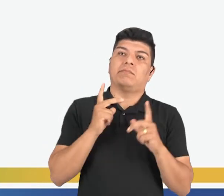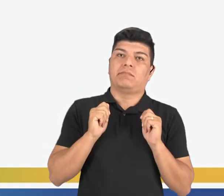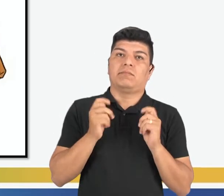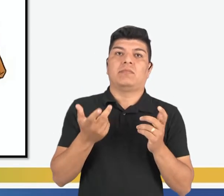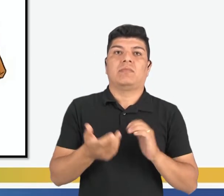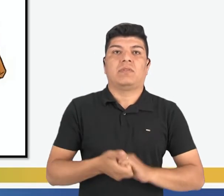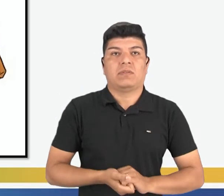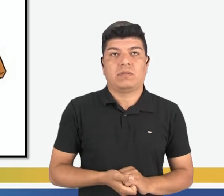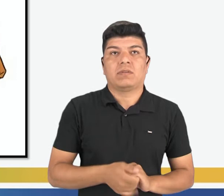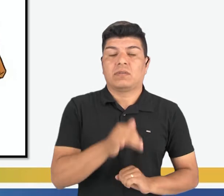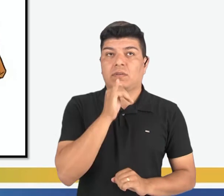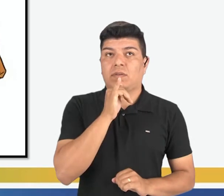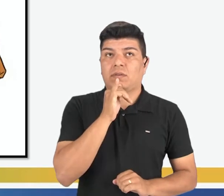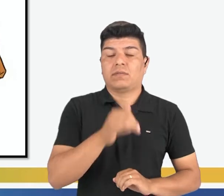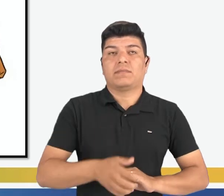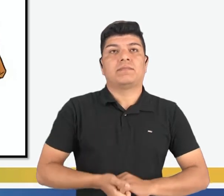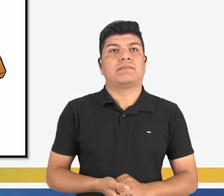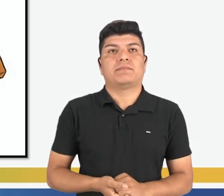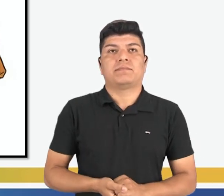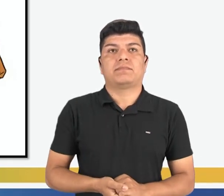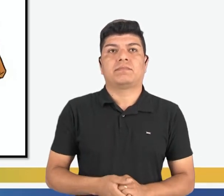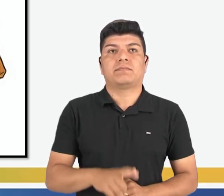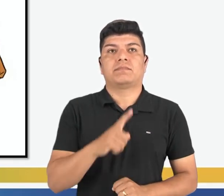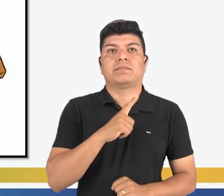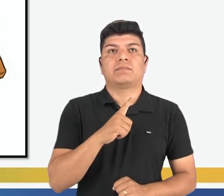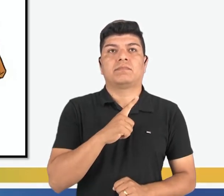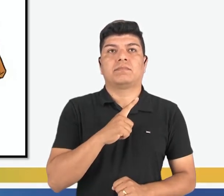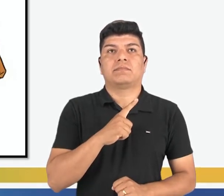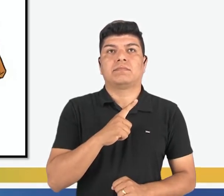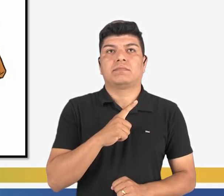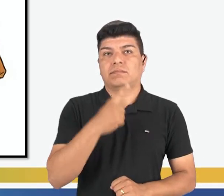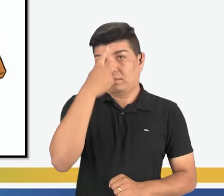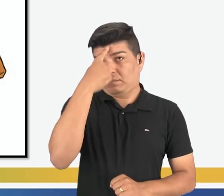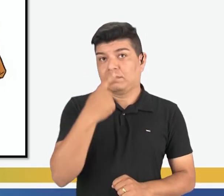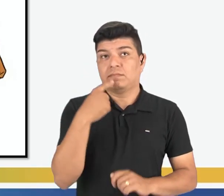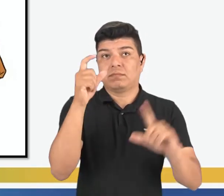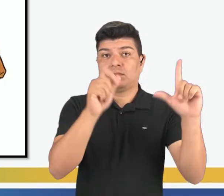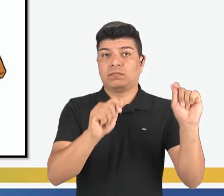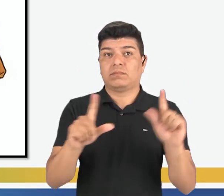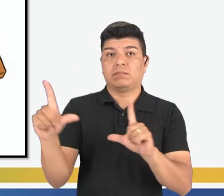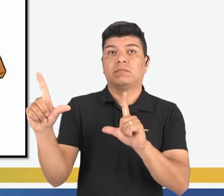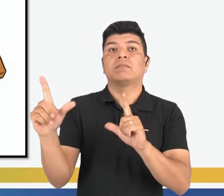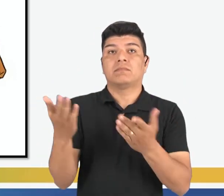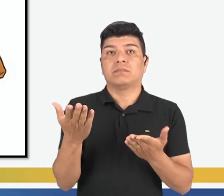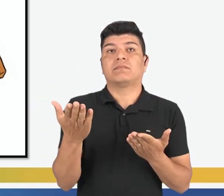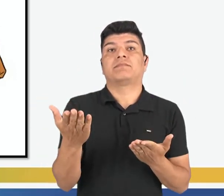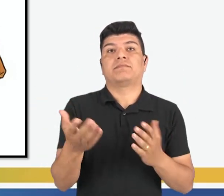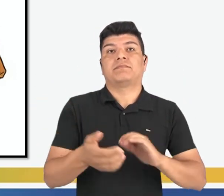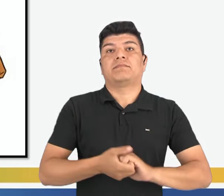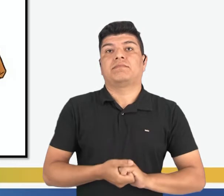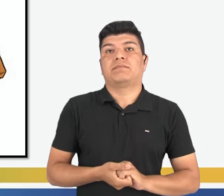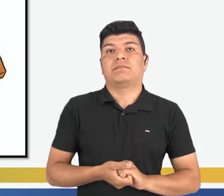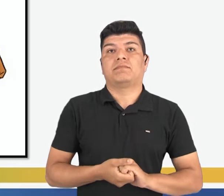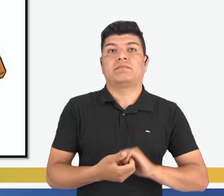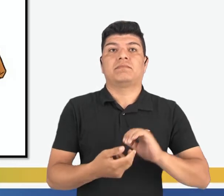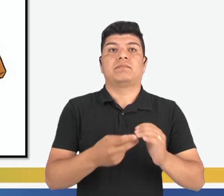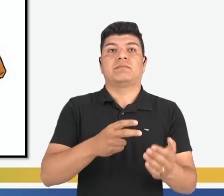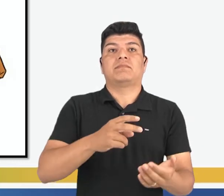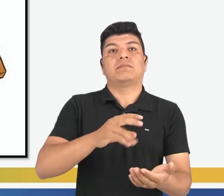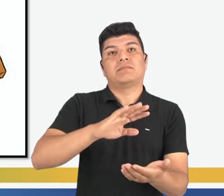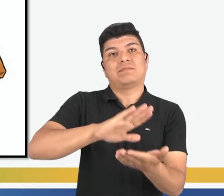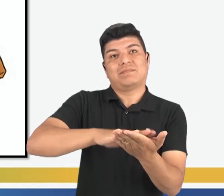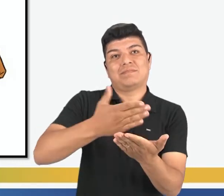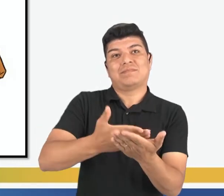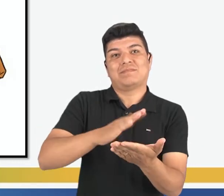a gente vai ver esse exemplo aí, ó. Até na telinha, você acompanhando levar o cano, ele fazendo a interpretação